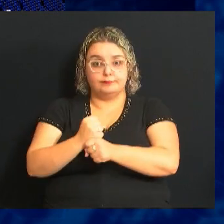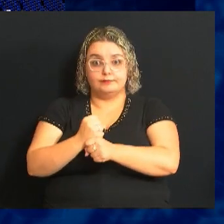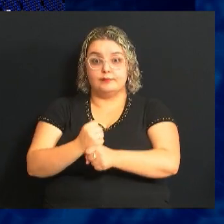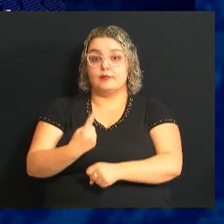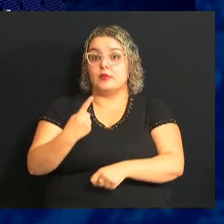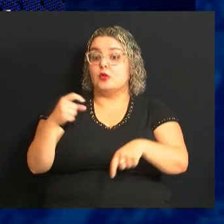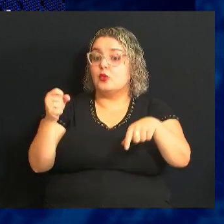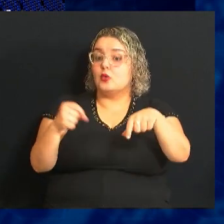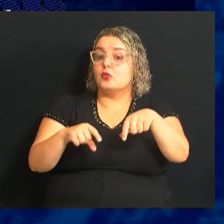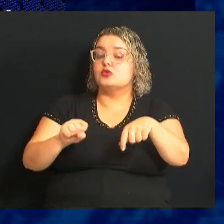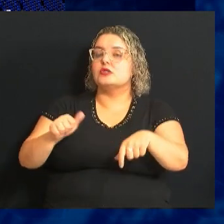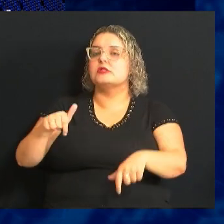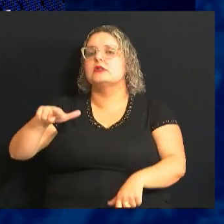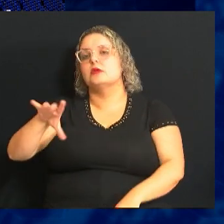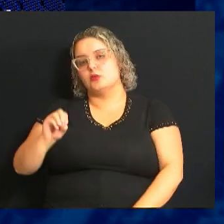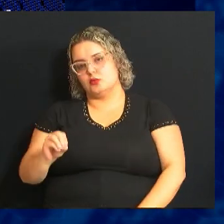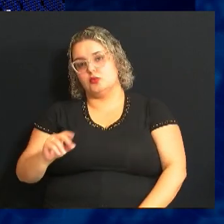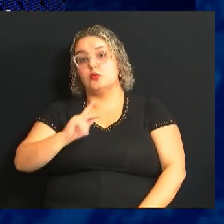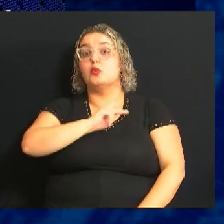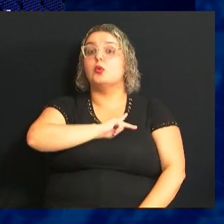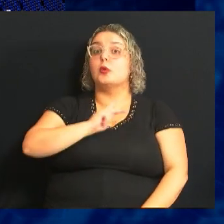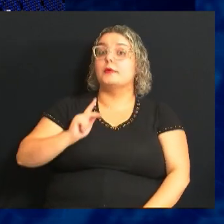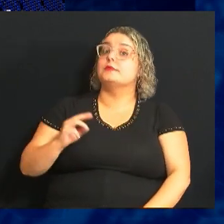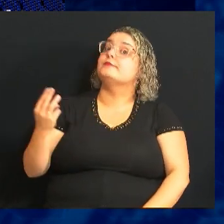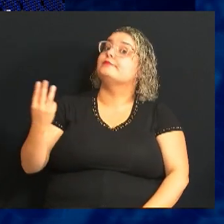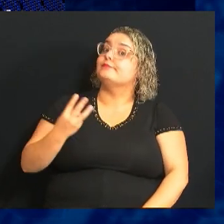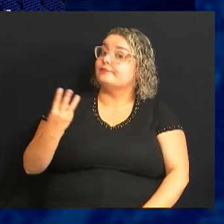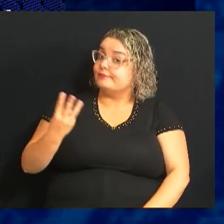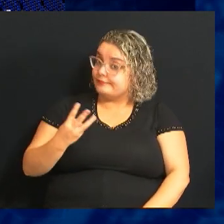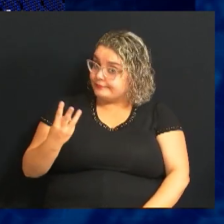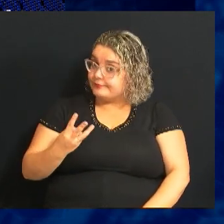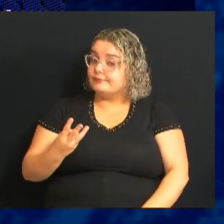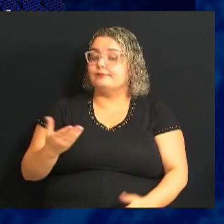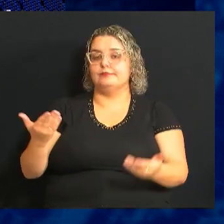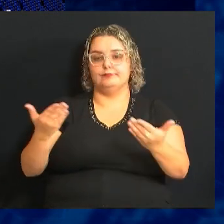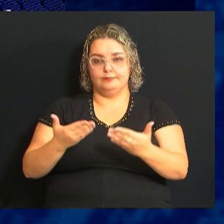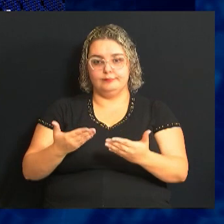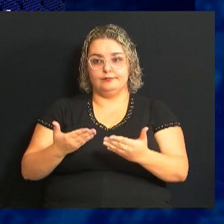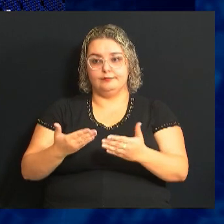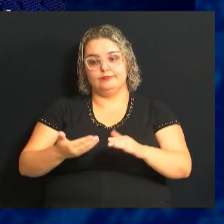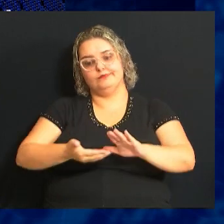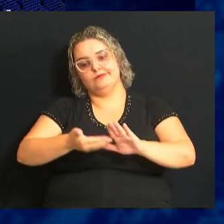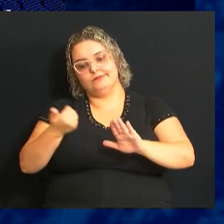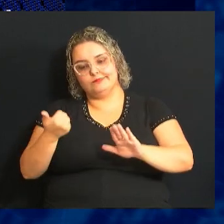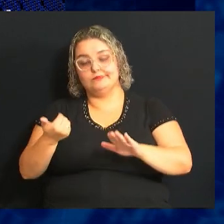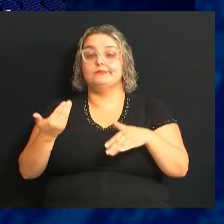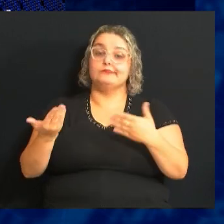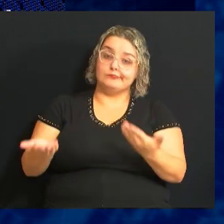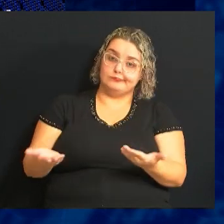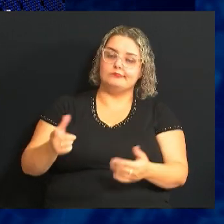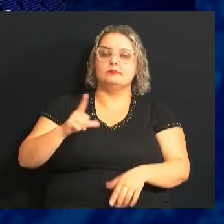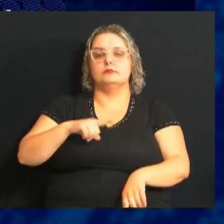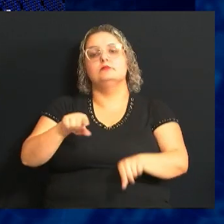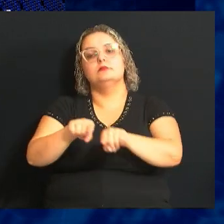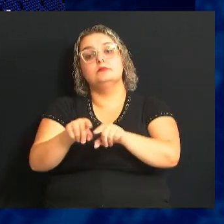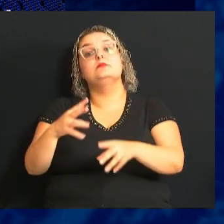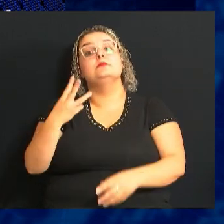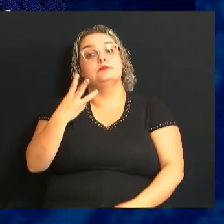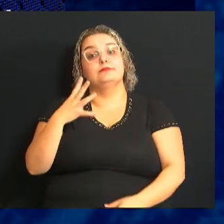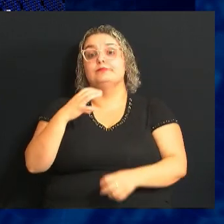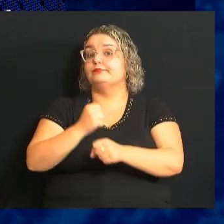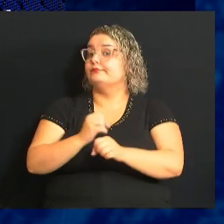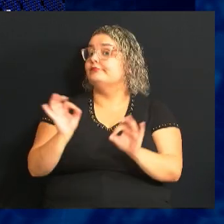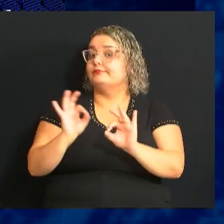de saldo. A Ponte na terceira colocação, hoje estaria fora, também tem 3 pontos, mas nenhum gol